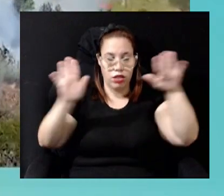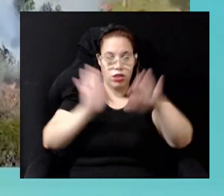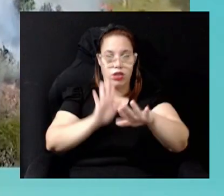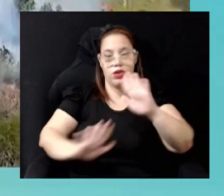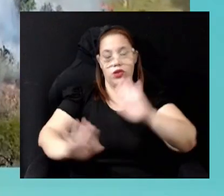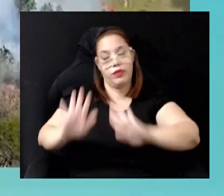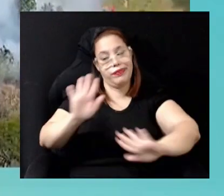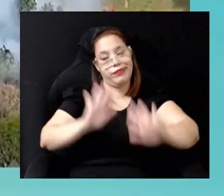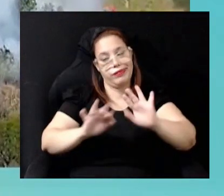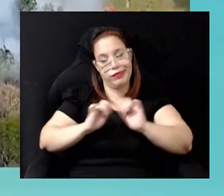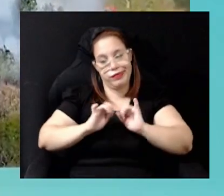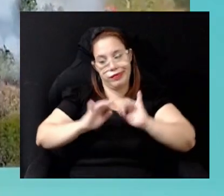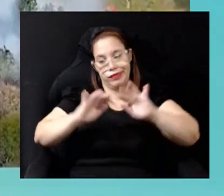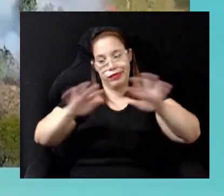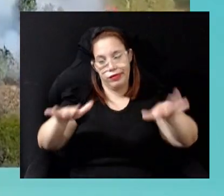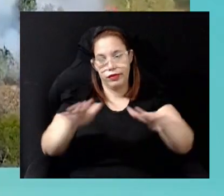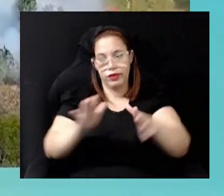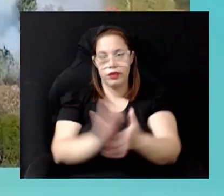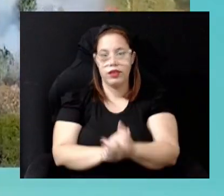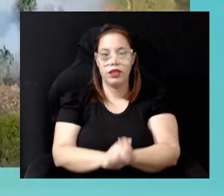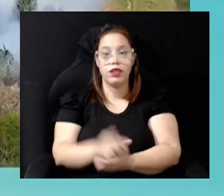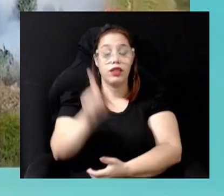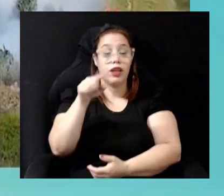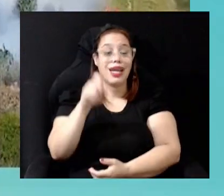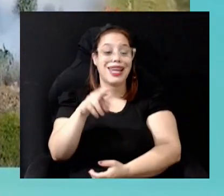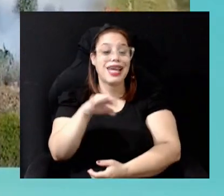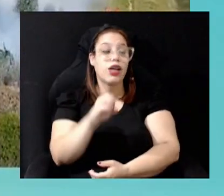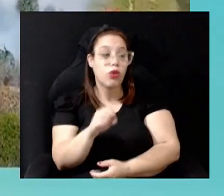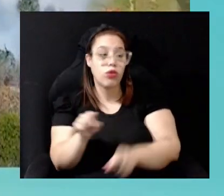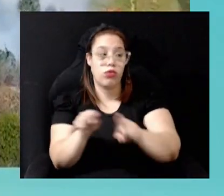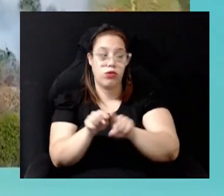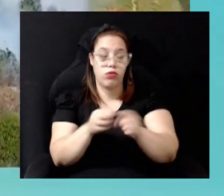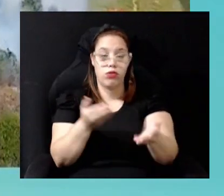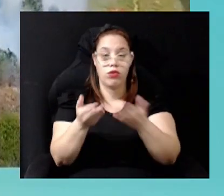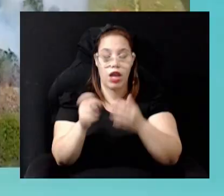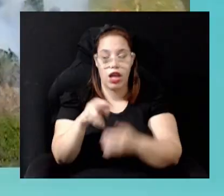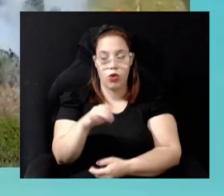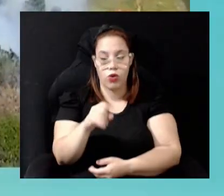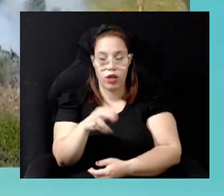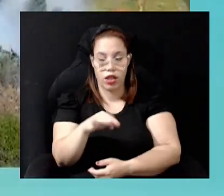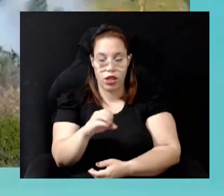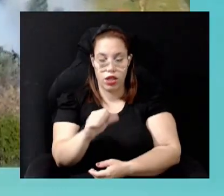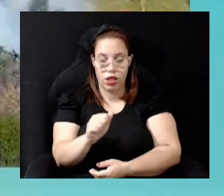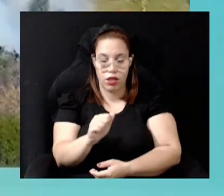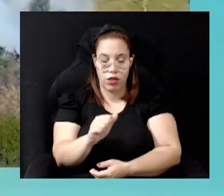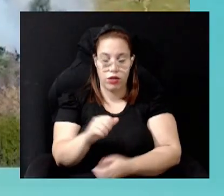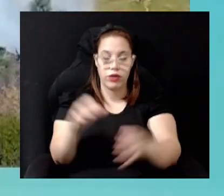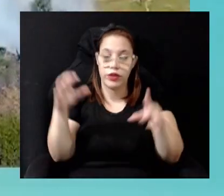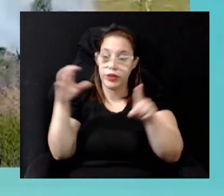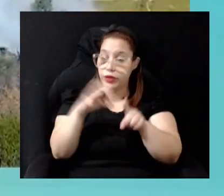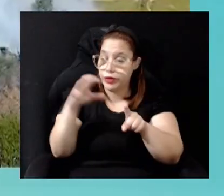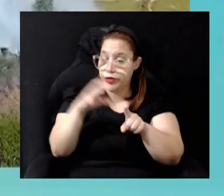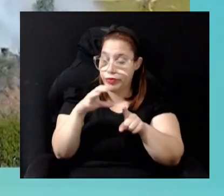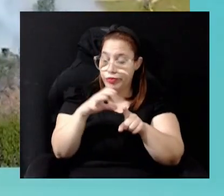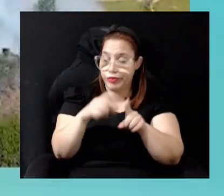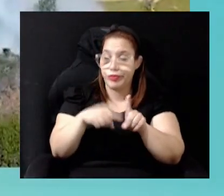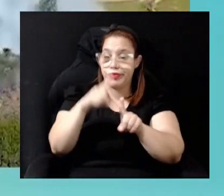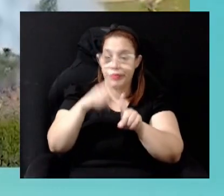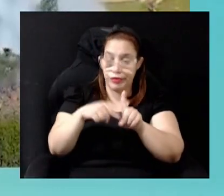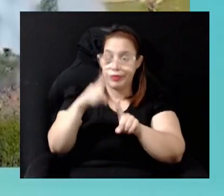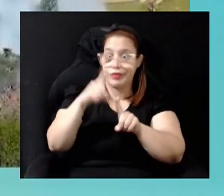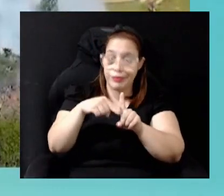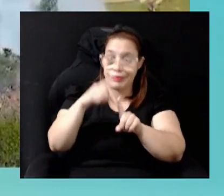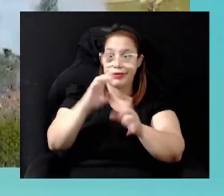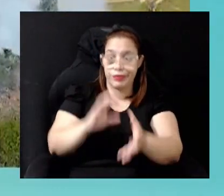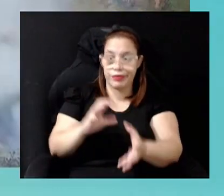distribuição. É esse ciclo que também sustenta os ecossistemas e influencia os padrões meteorológicos e o clima.